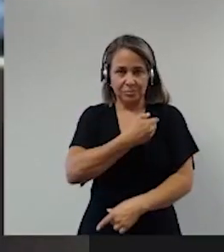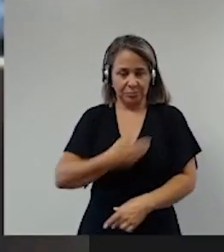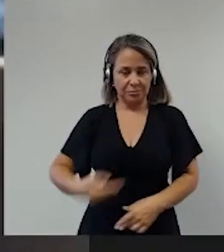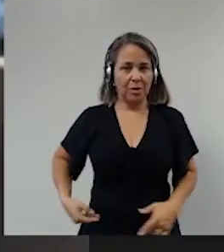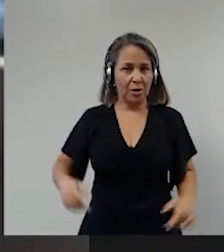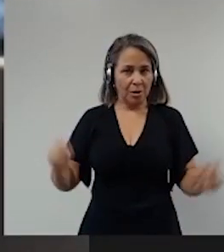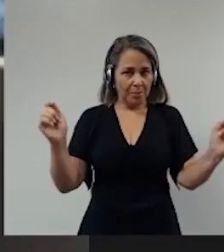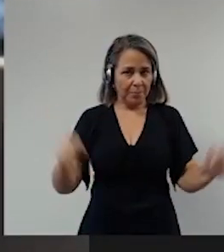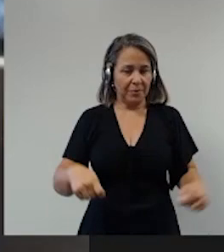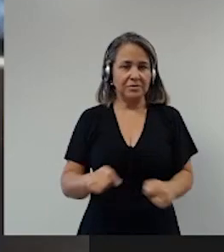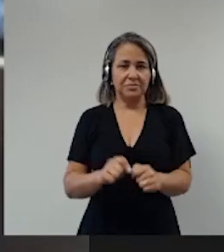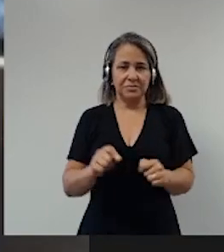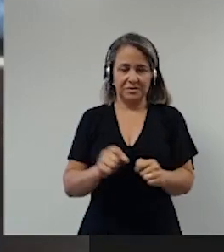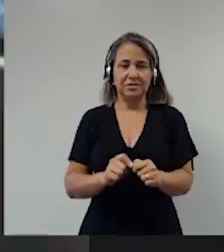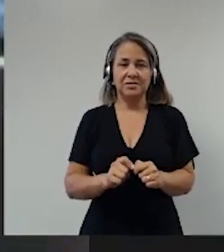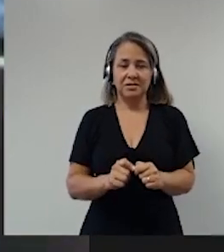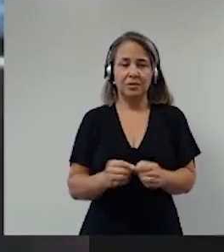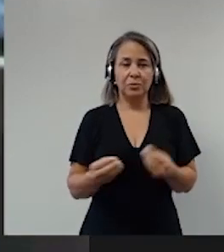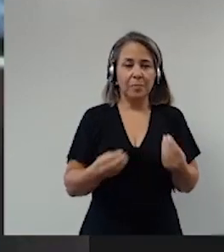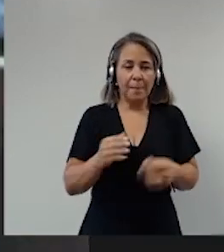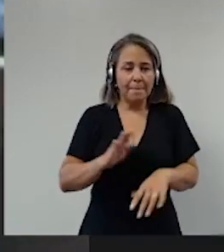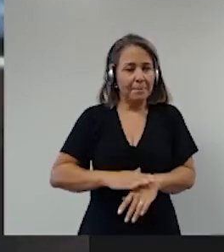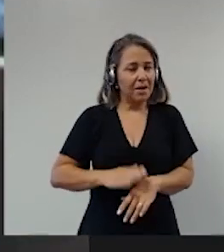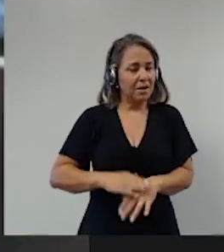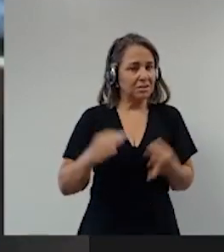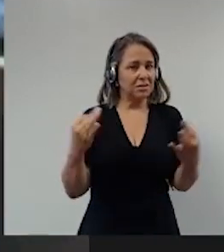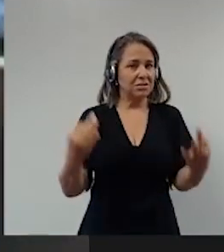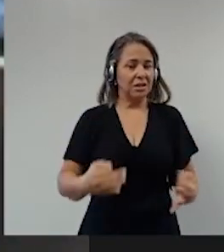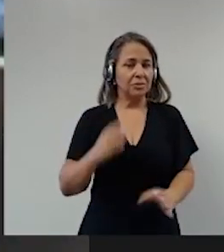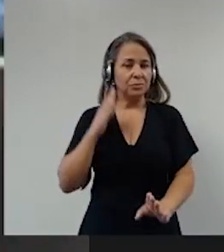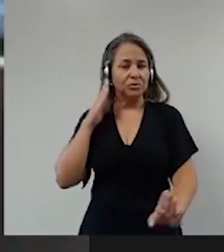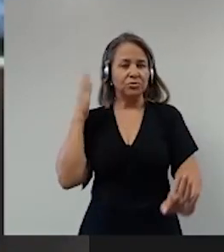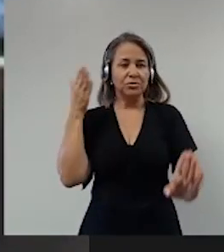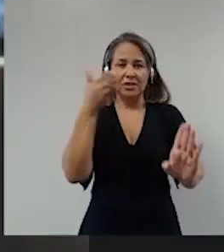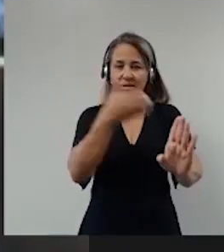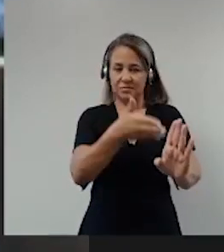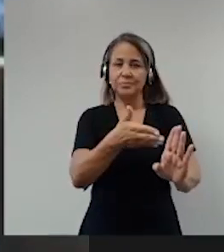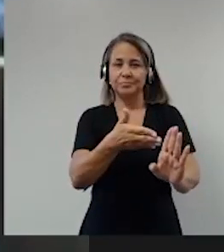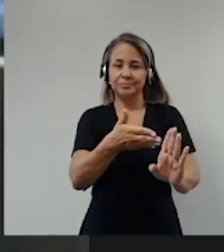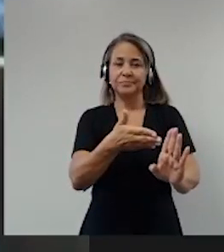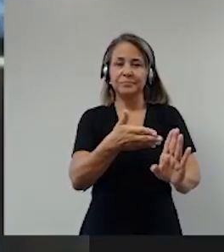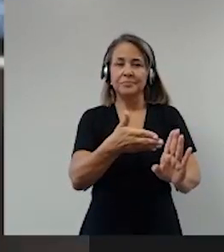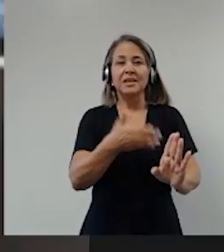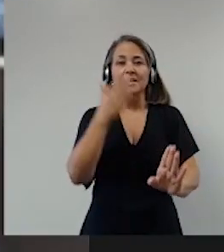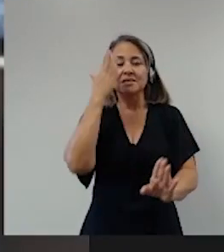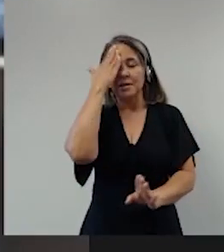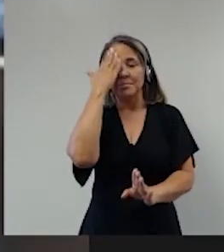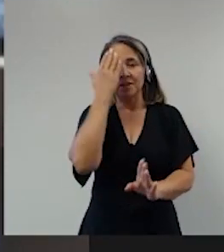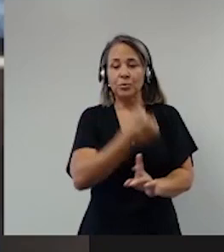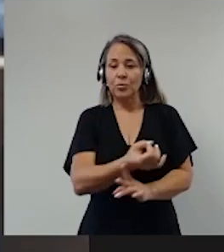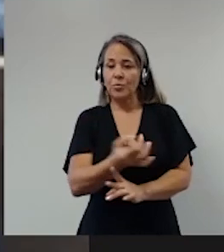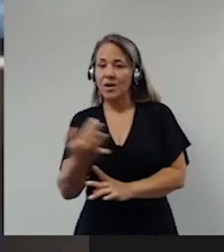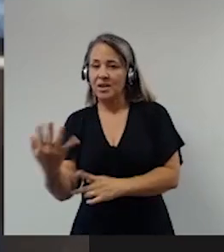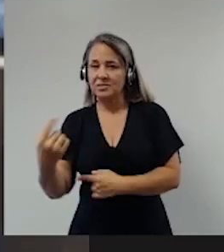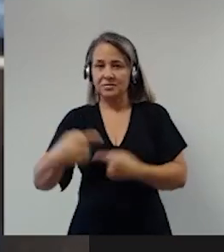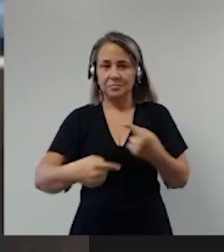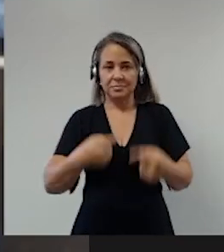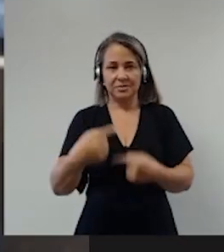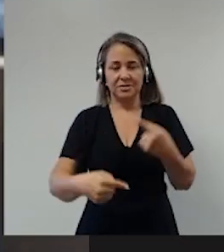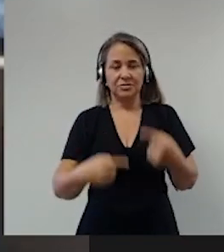ser realizadas de uma maneira mais efetiva e direta, segmentando quais essas políticas devem